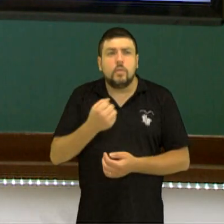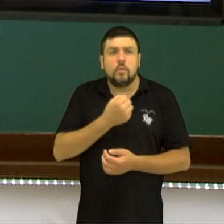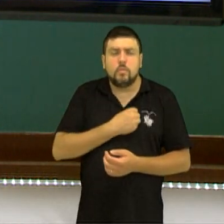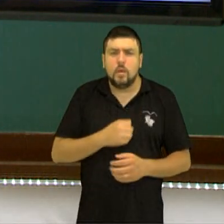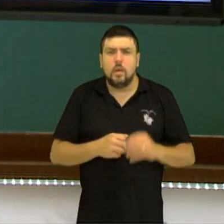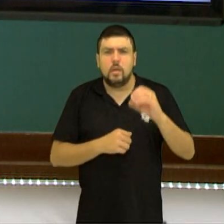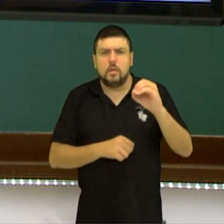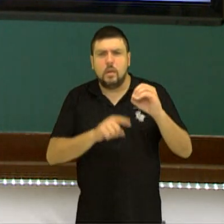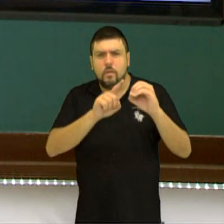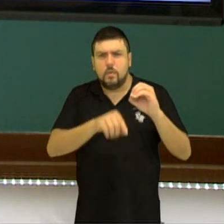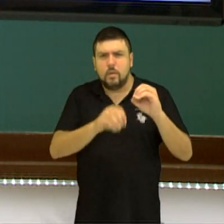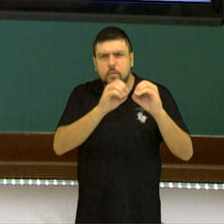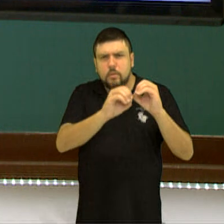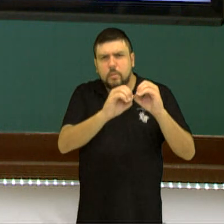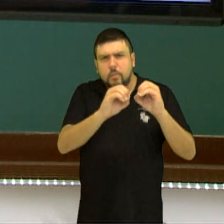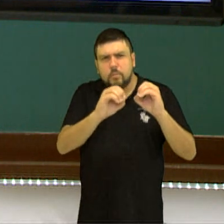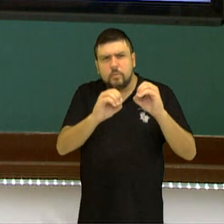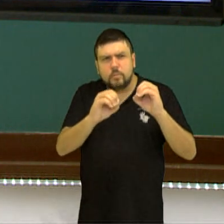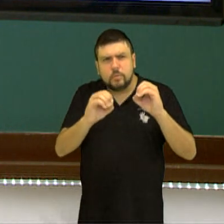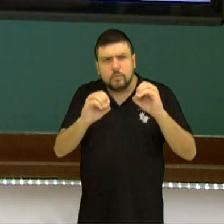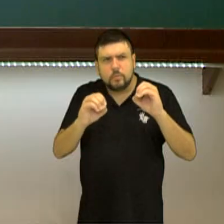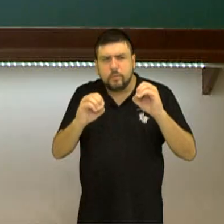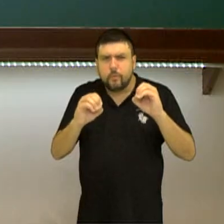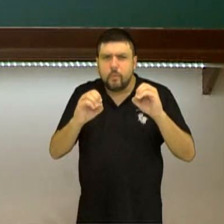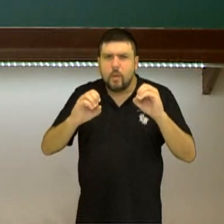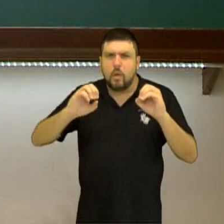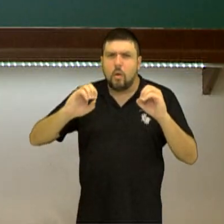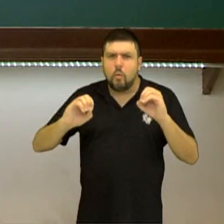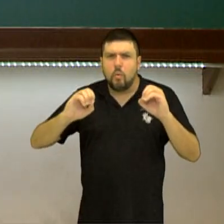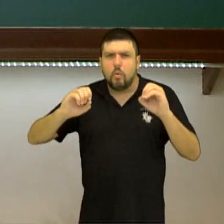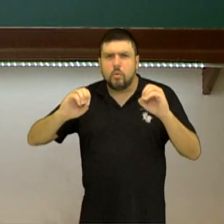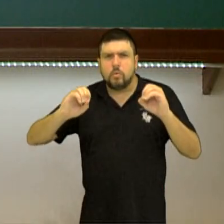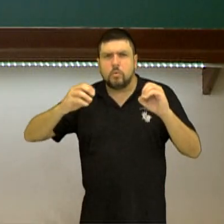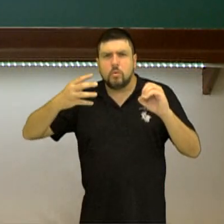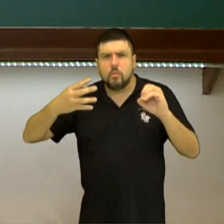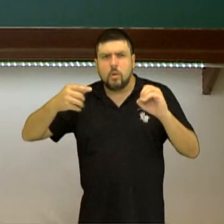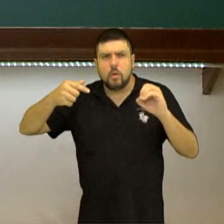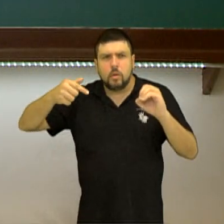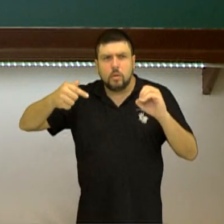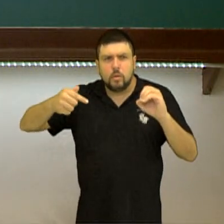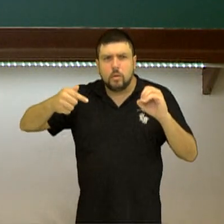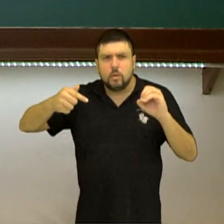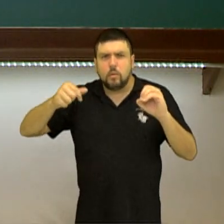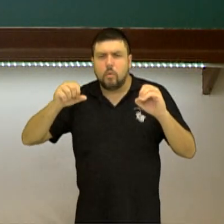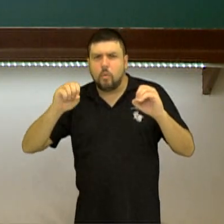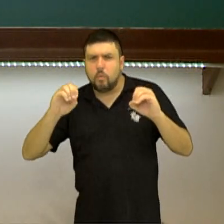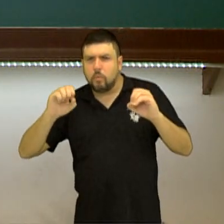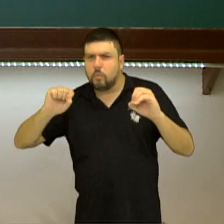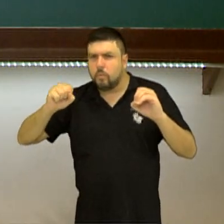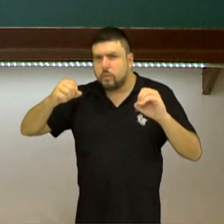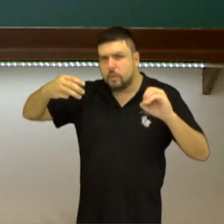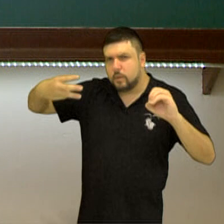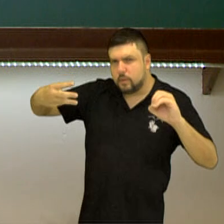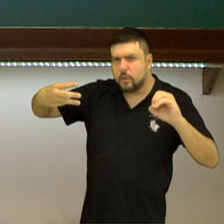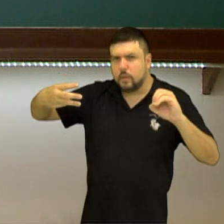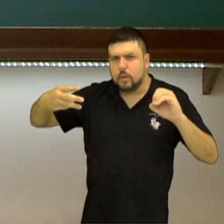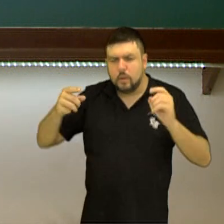metro, ok? Não é milímetros, milésimos de metro, tá? É micrometro, nós